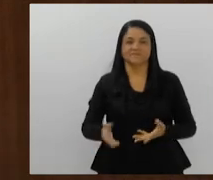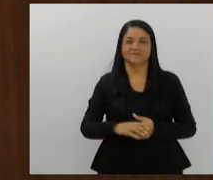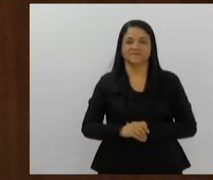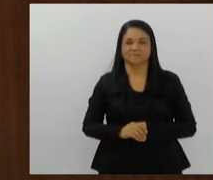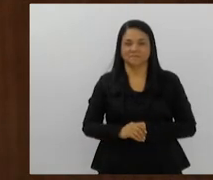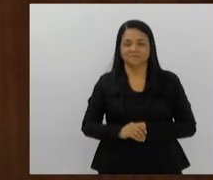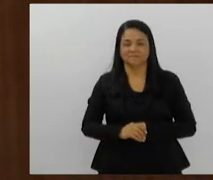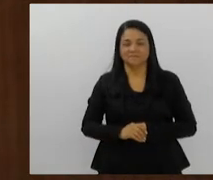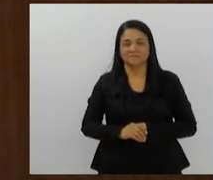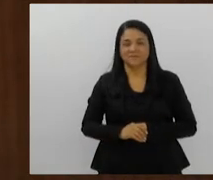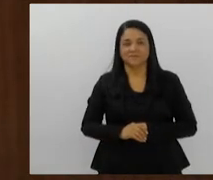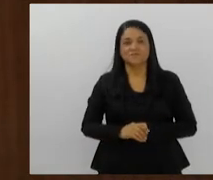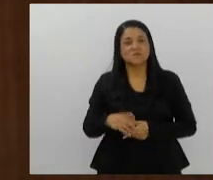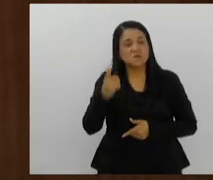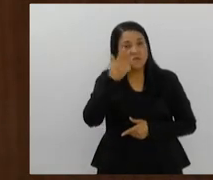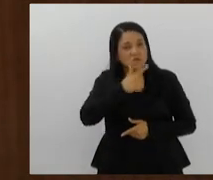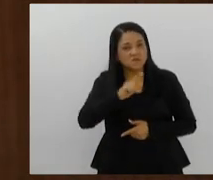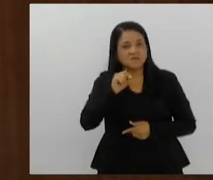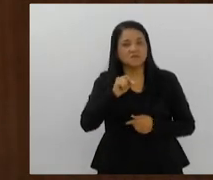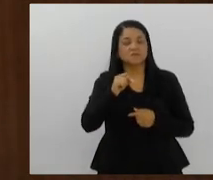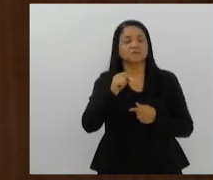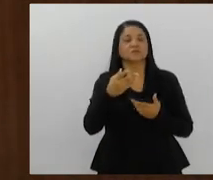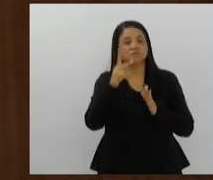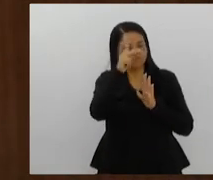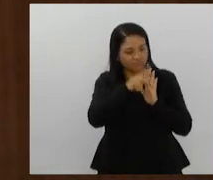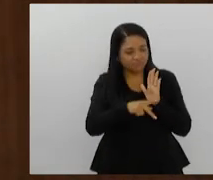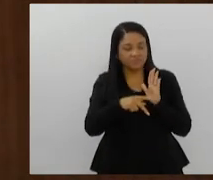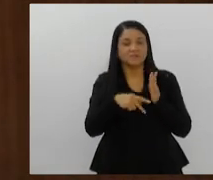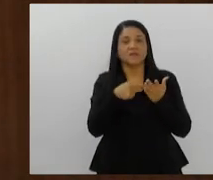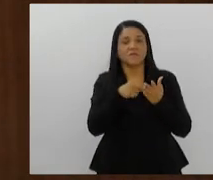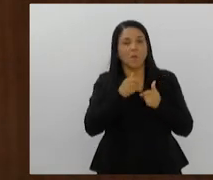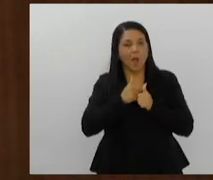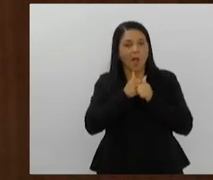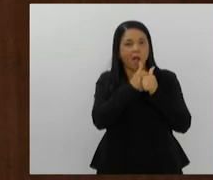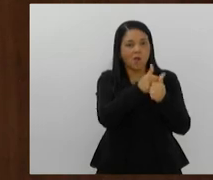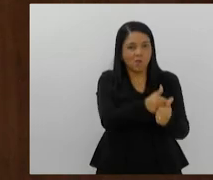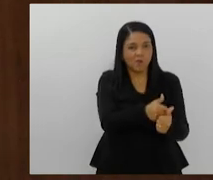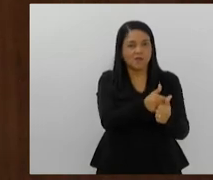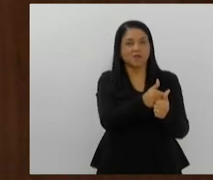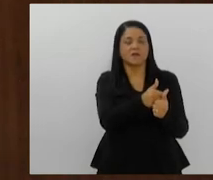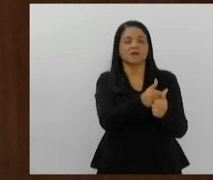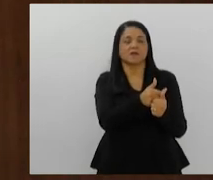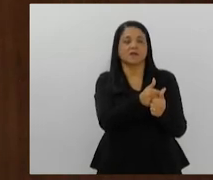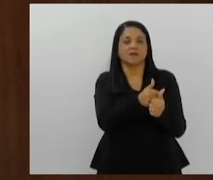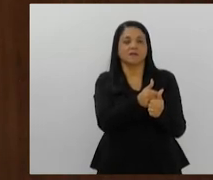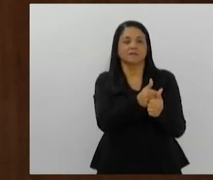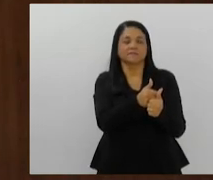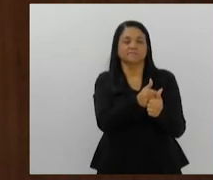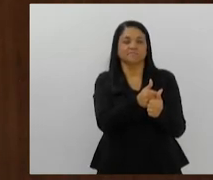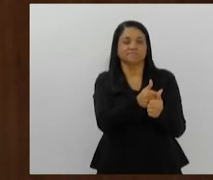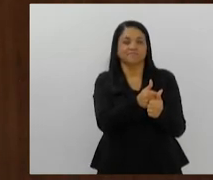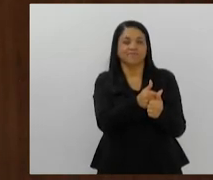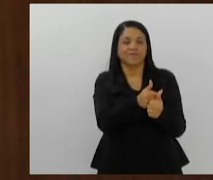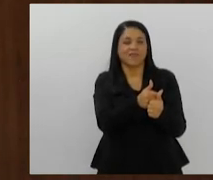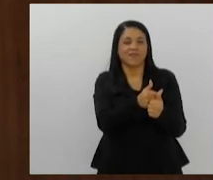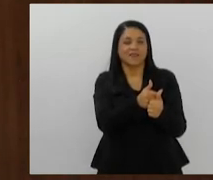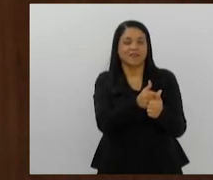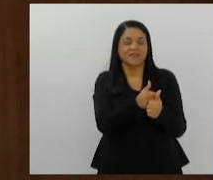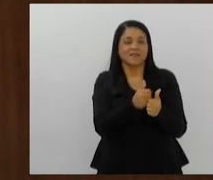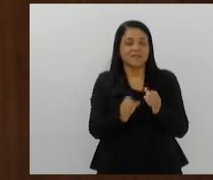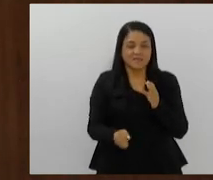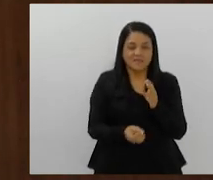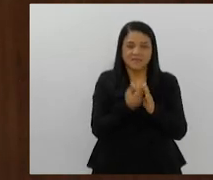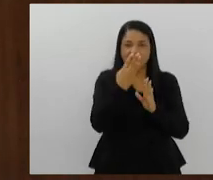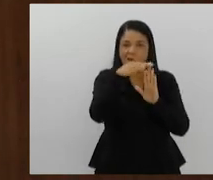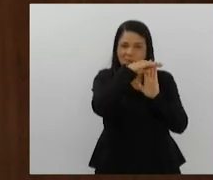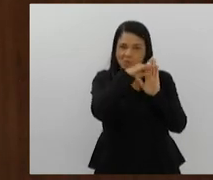Então, conseguimos aqui protocolar e vamos acompanhar a tramitação com expectativa de também criar o programa da